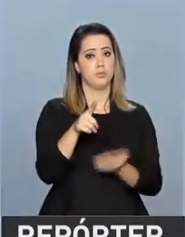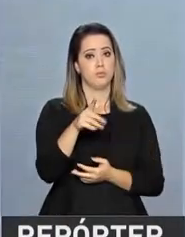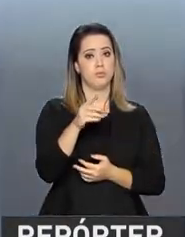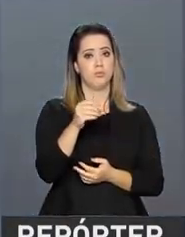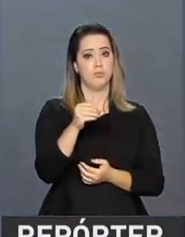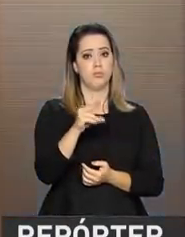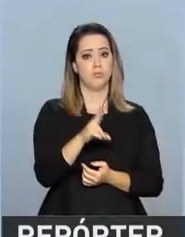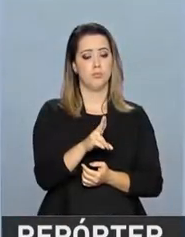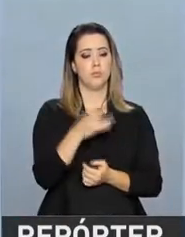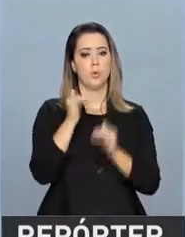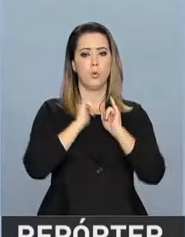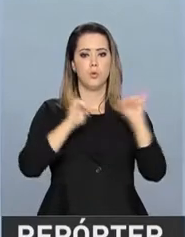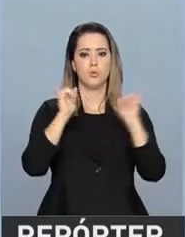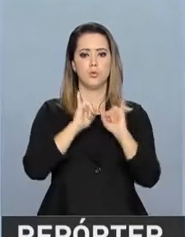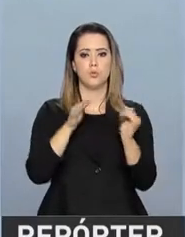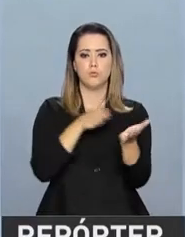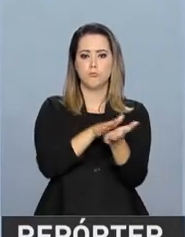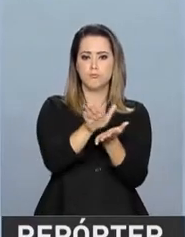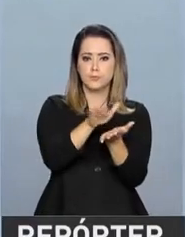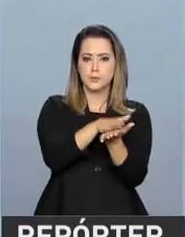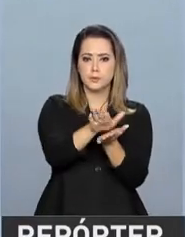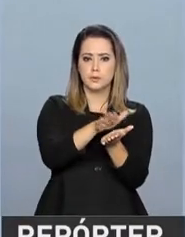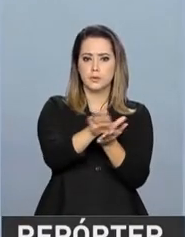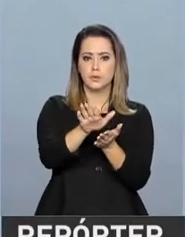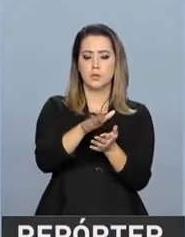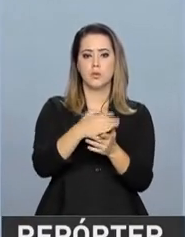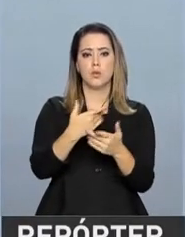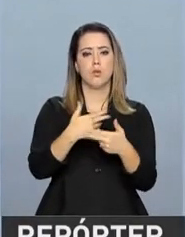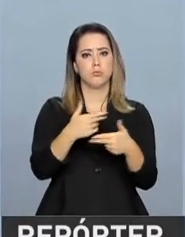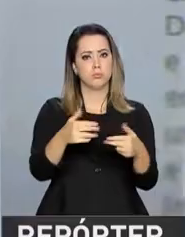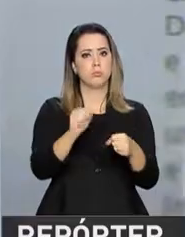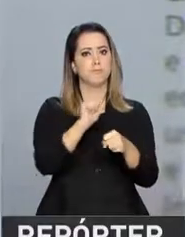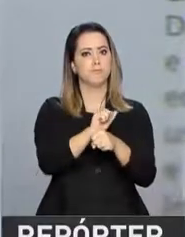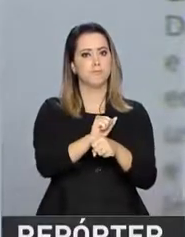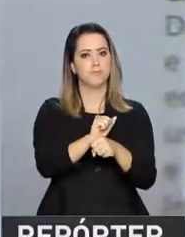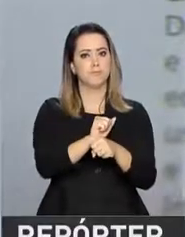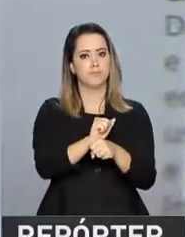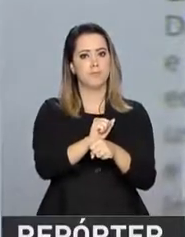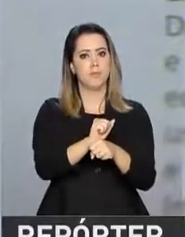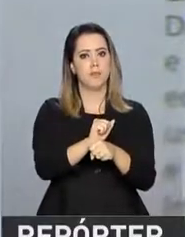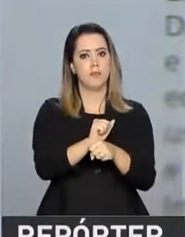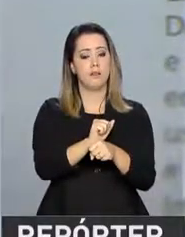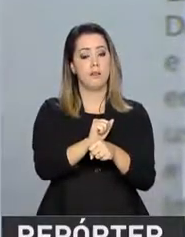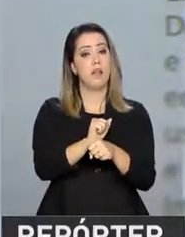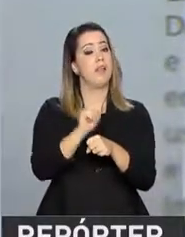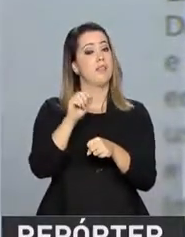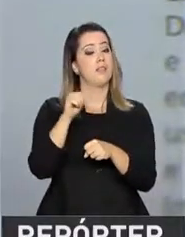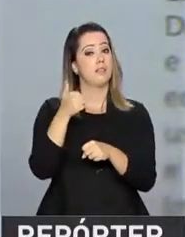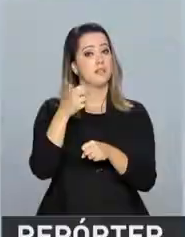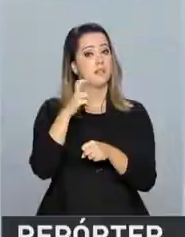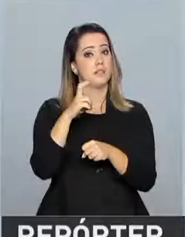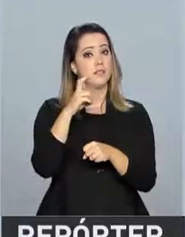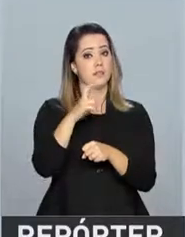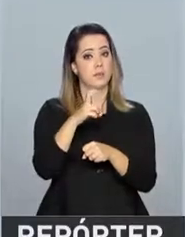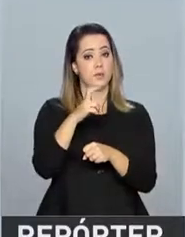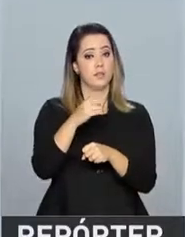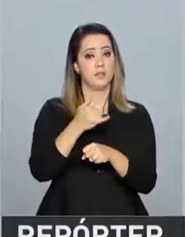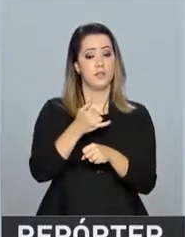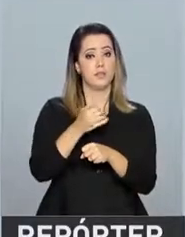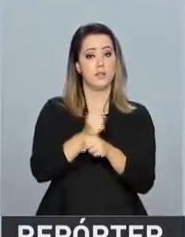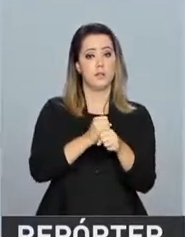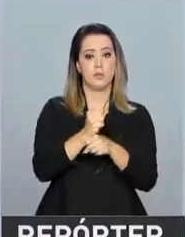anúncio as máquinas da imprensa nacional vão enfim parar após 155 anos à publicação